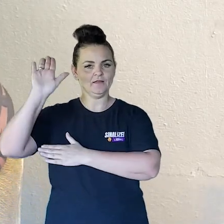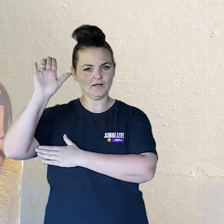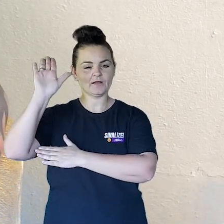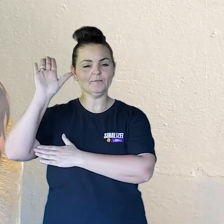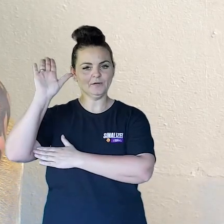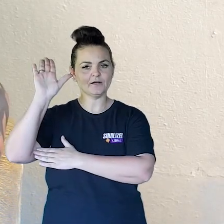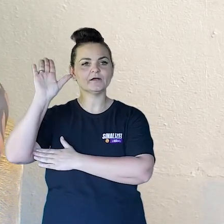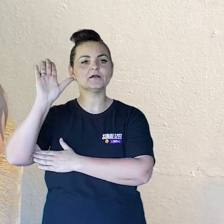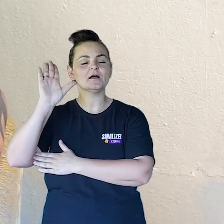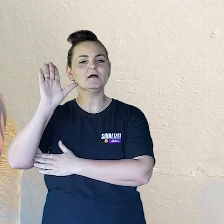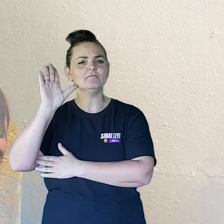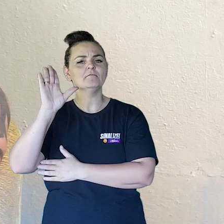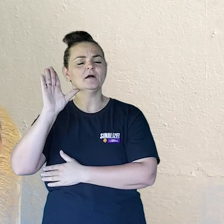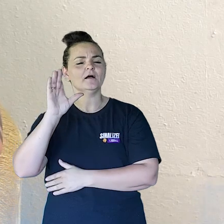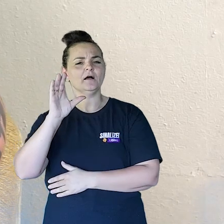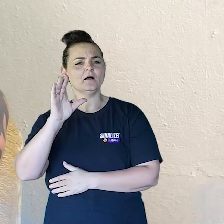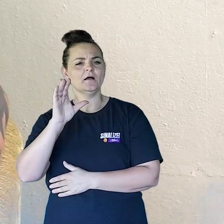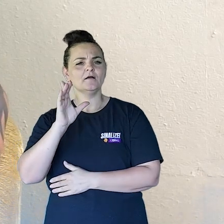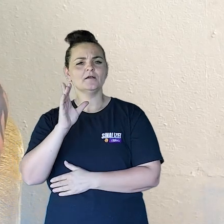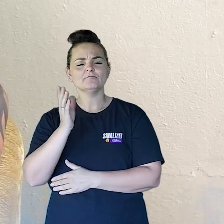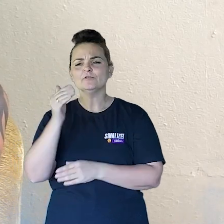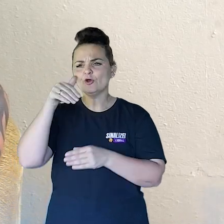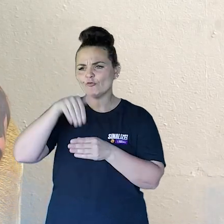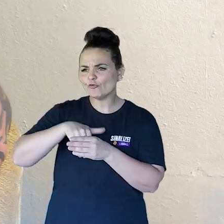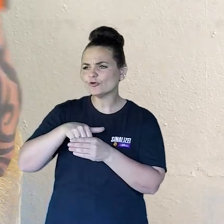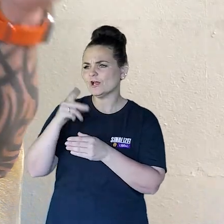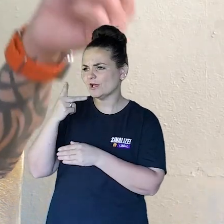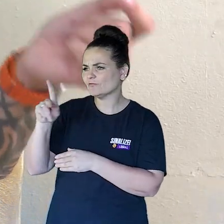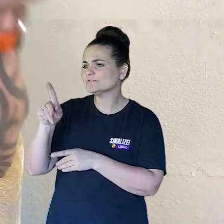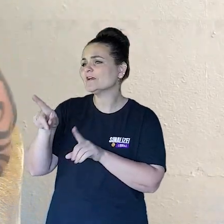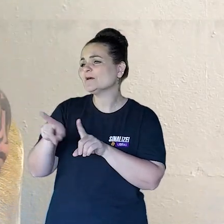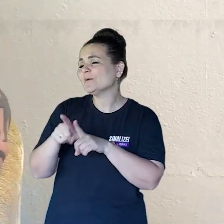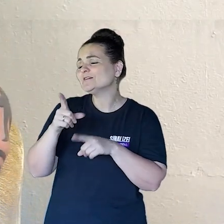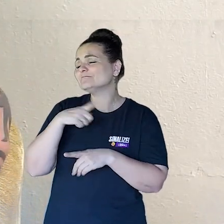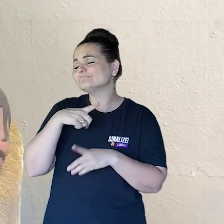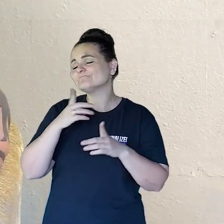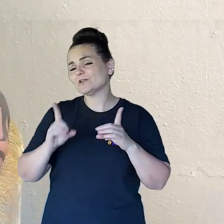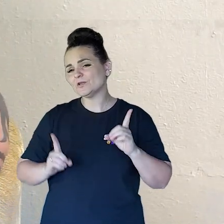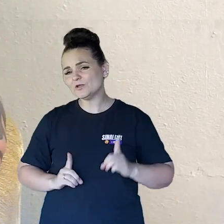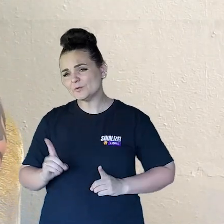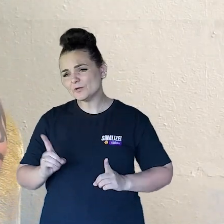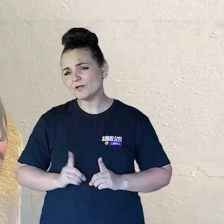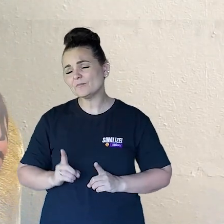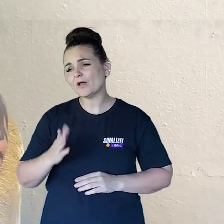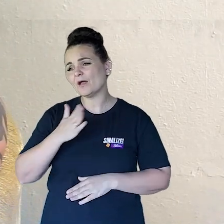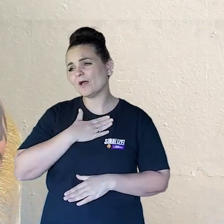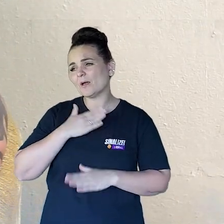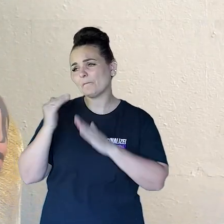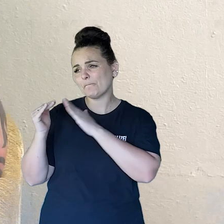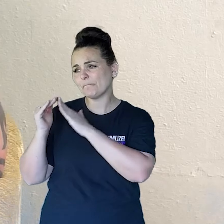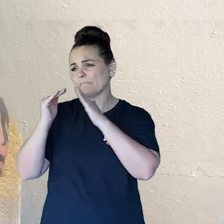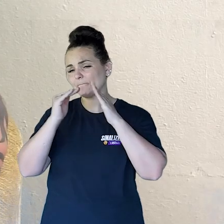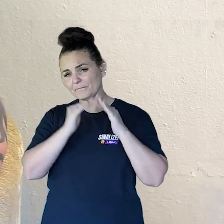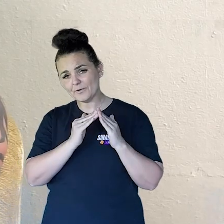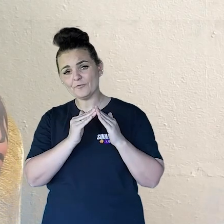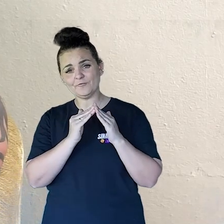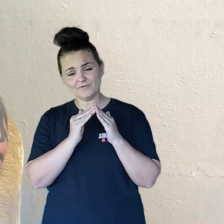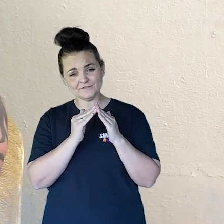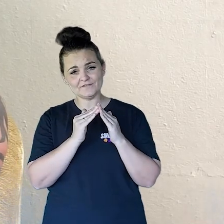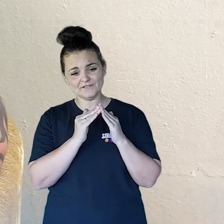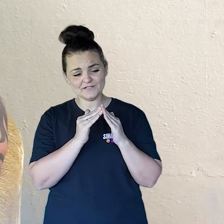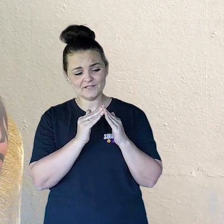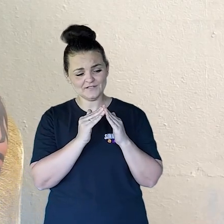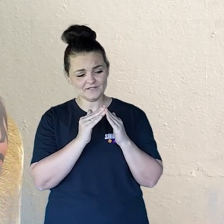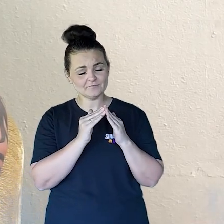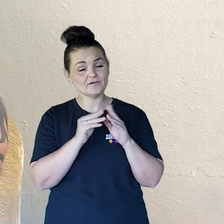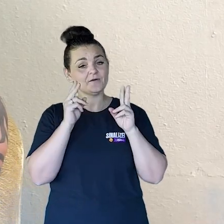cara, eu queria muito votar em ti, mas eu tenho um primo, é o meu vizinho, é a pessoa lá.